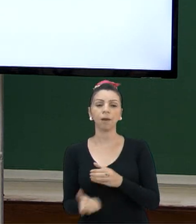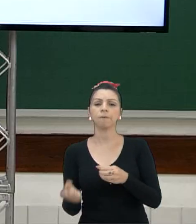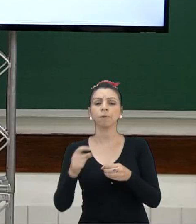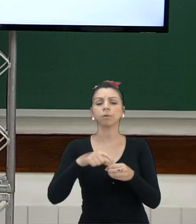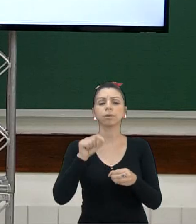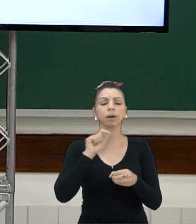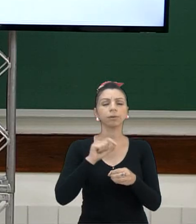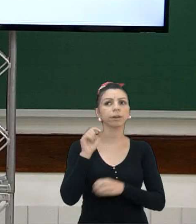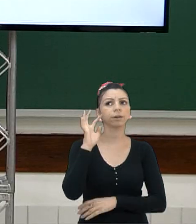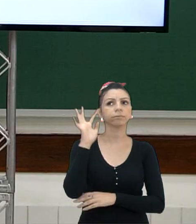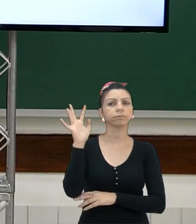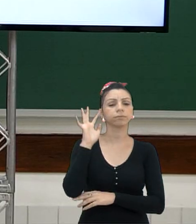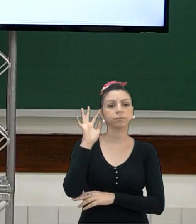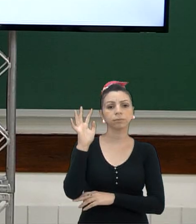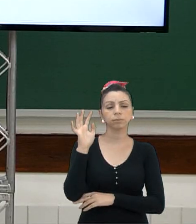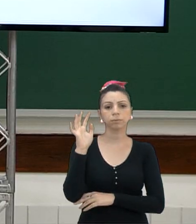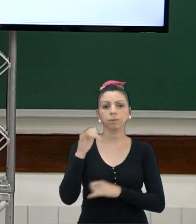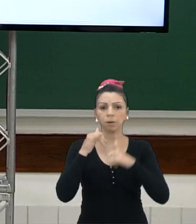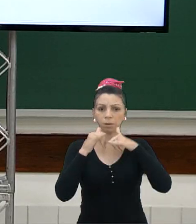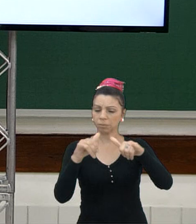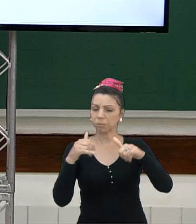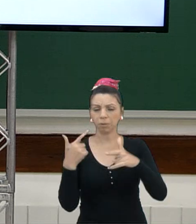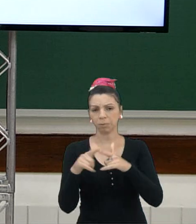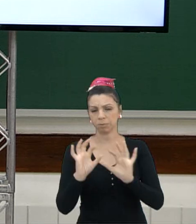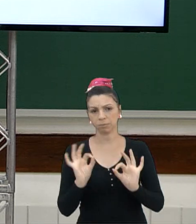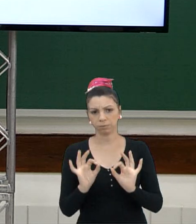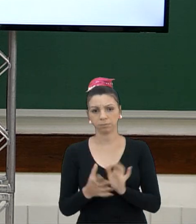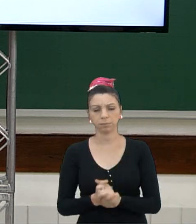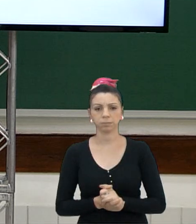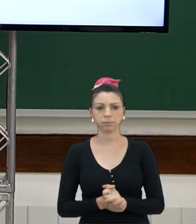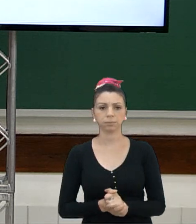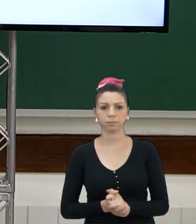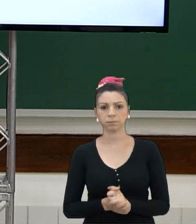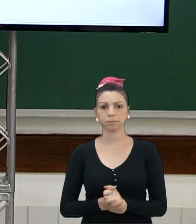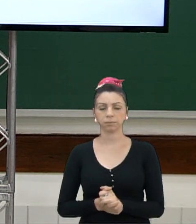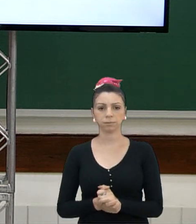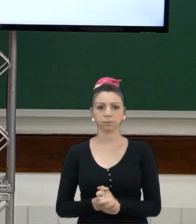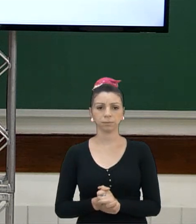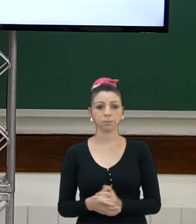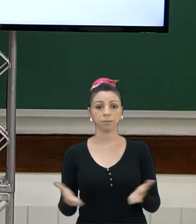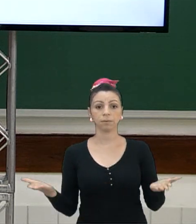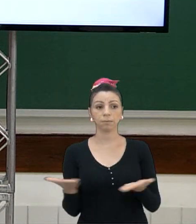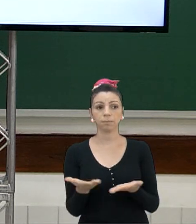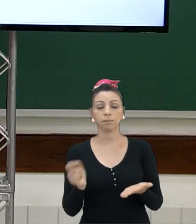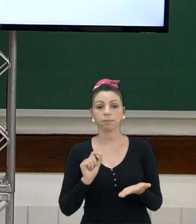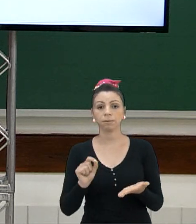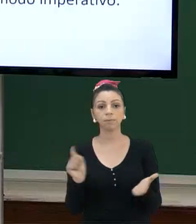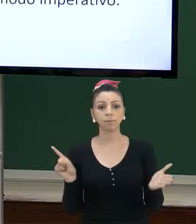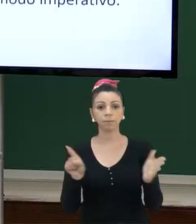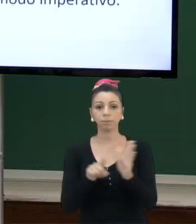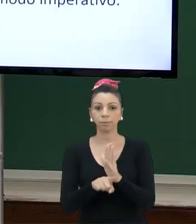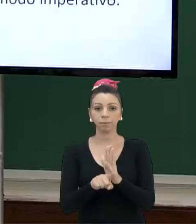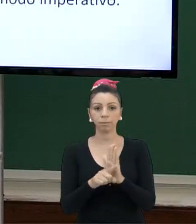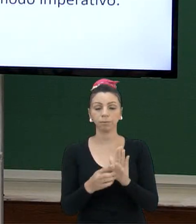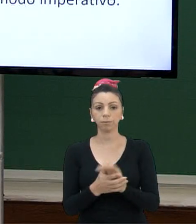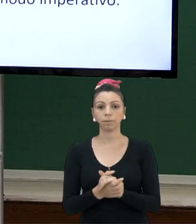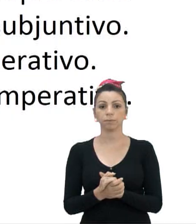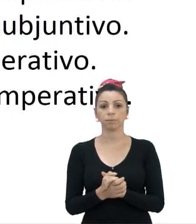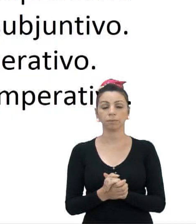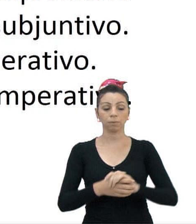depois nessa publicidade, sem problema, ok? Agora nós vamos para um quiz.